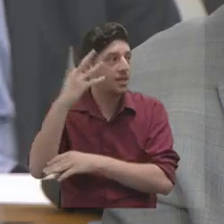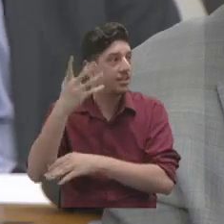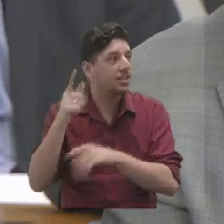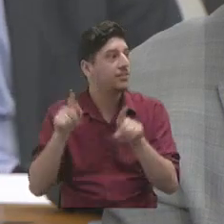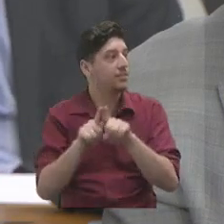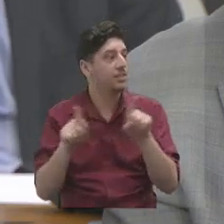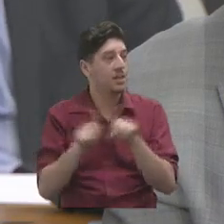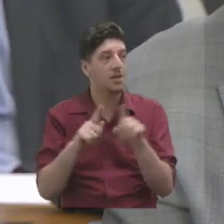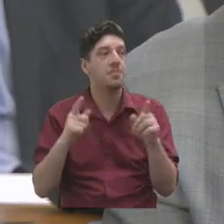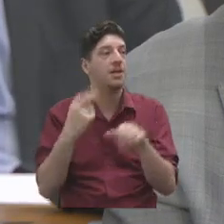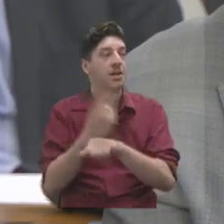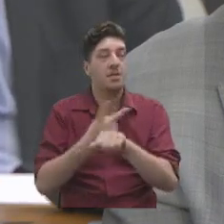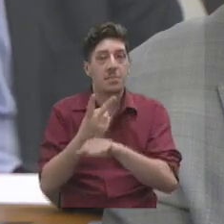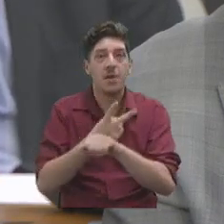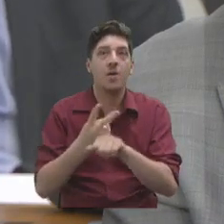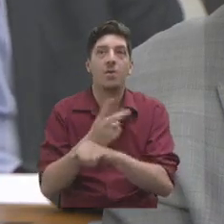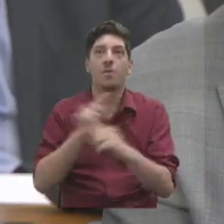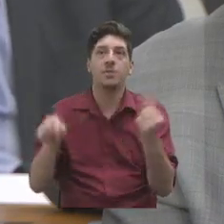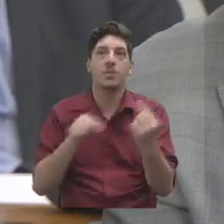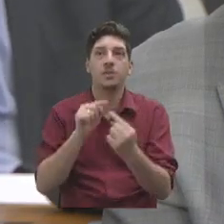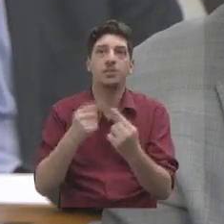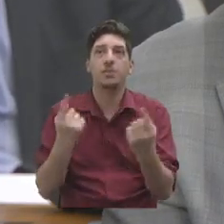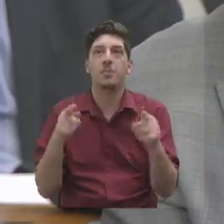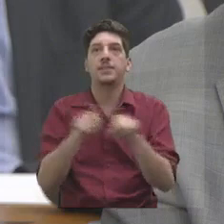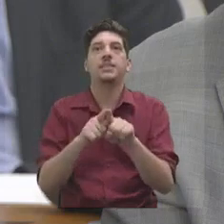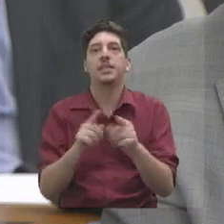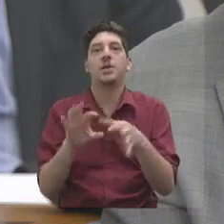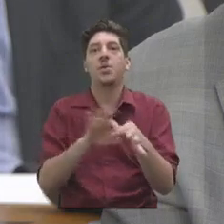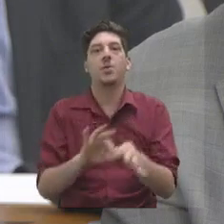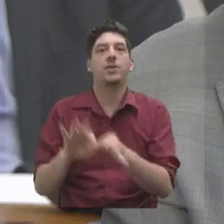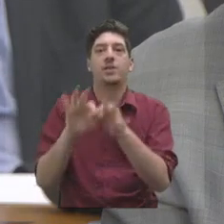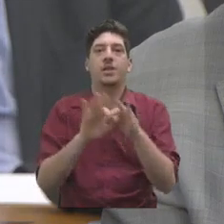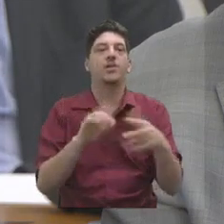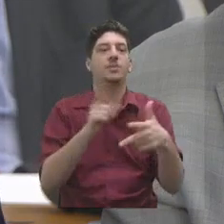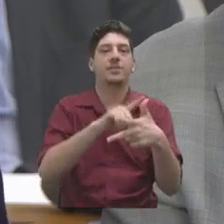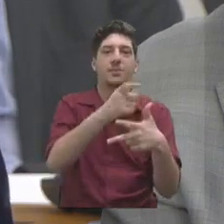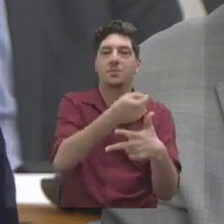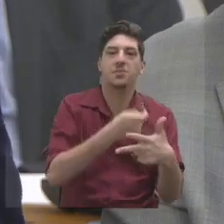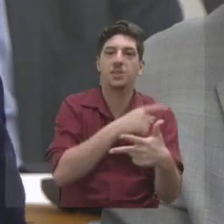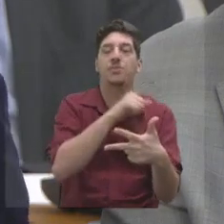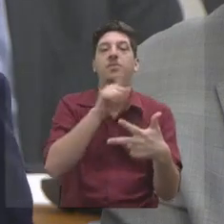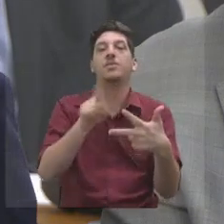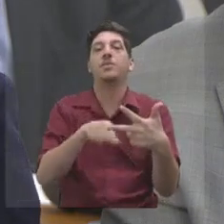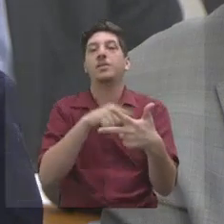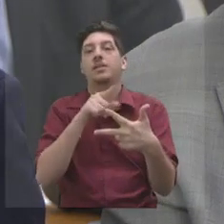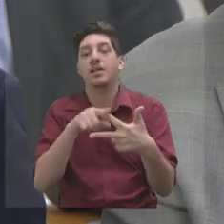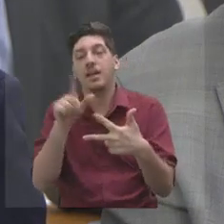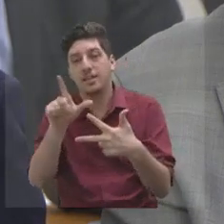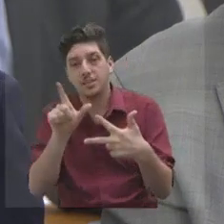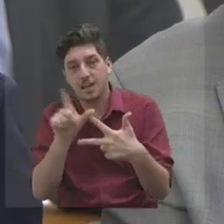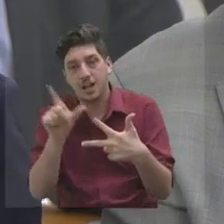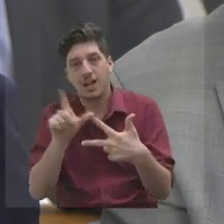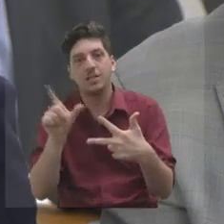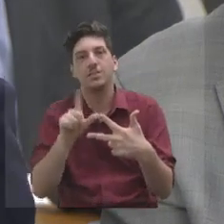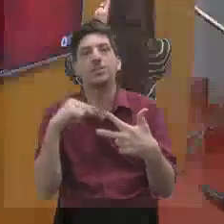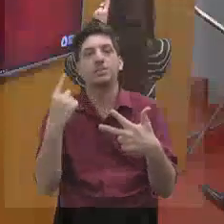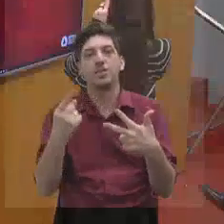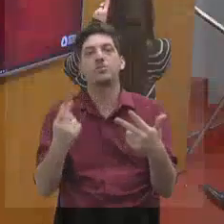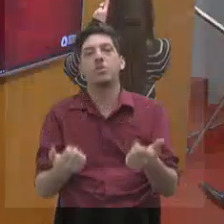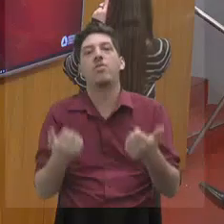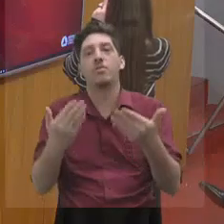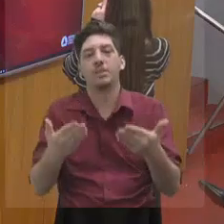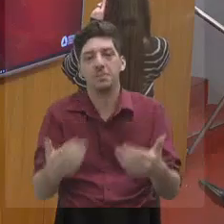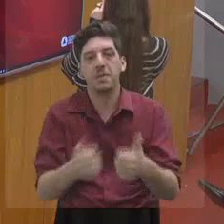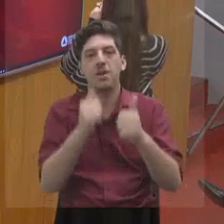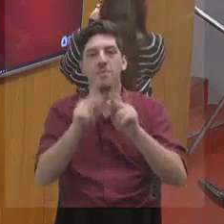numa busca de ria e união entre legislativo executivo porque só assim nós seremos mais úteis para os mineiros